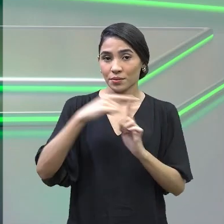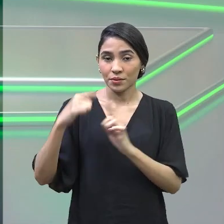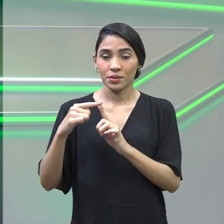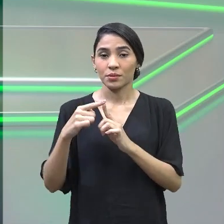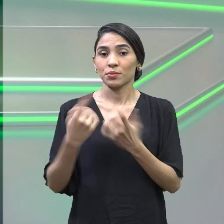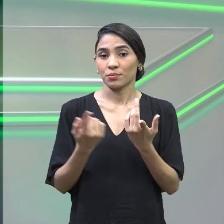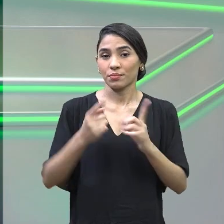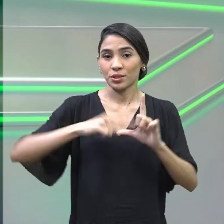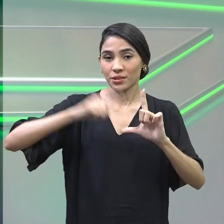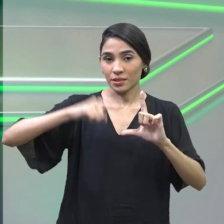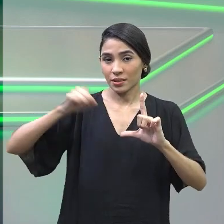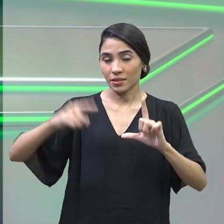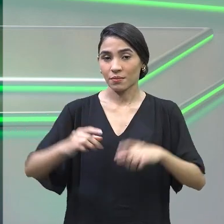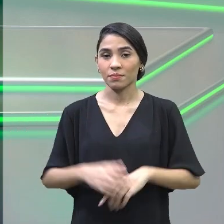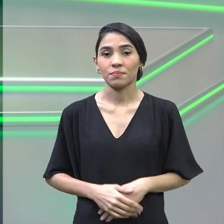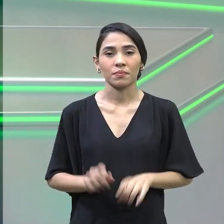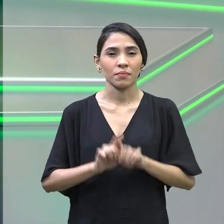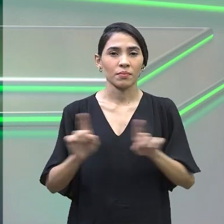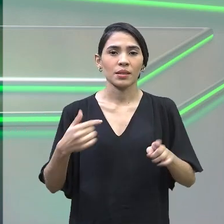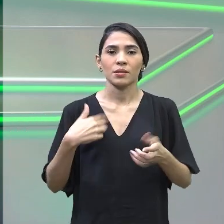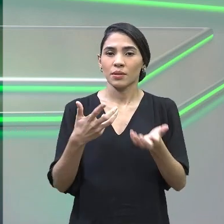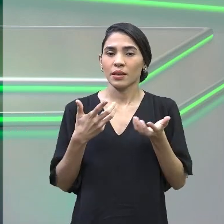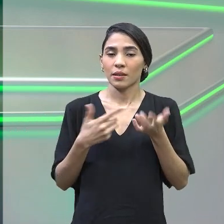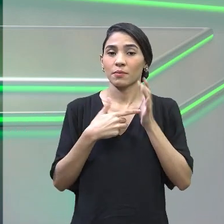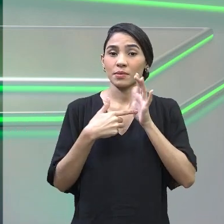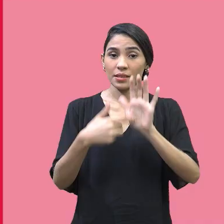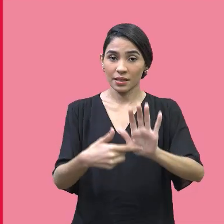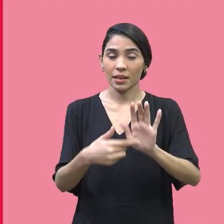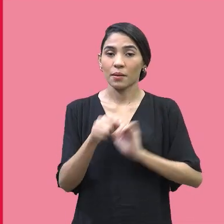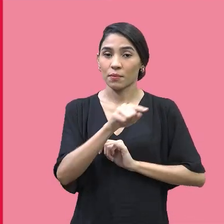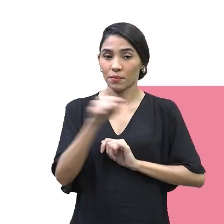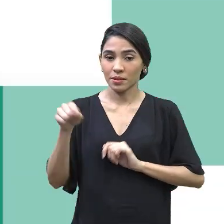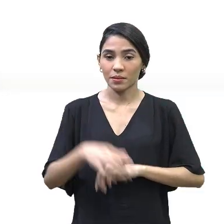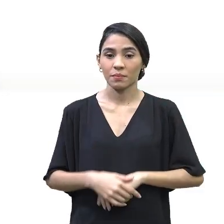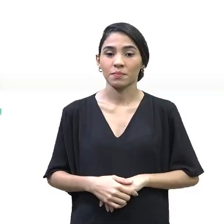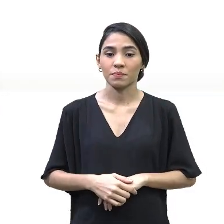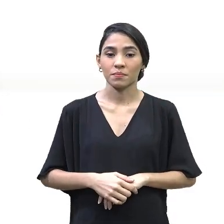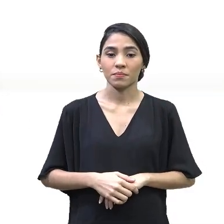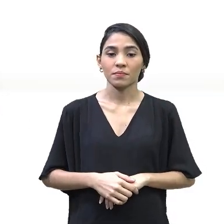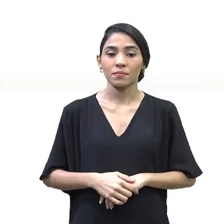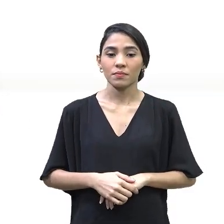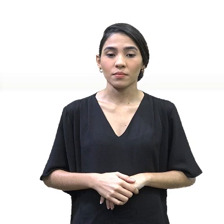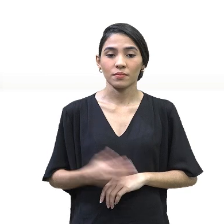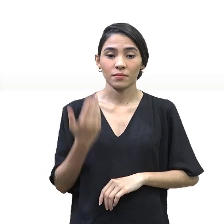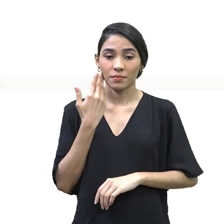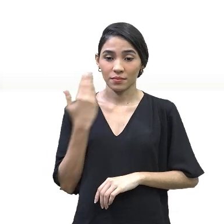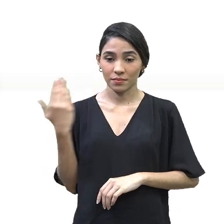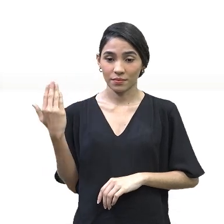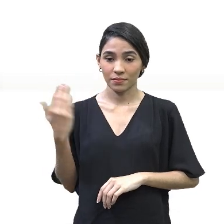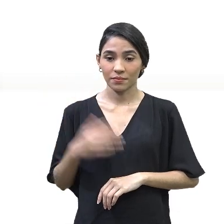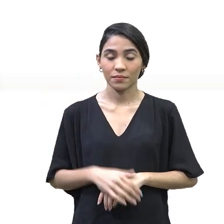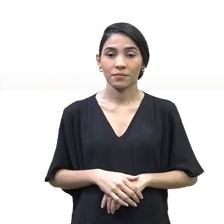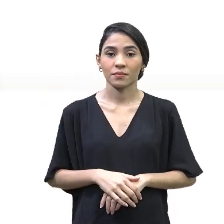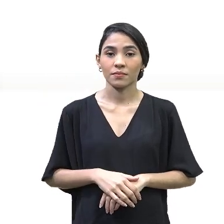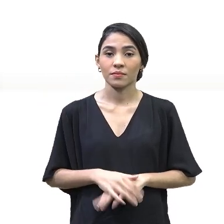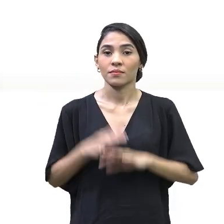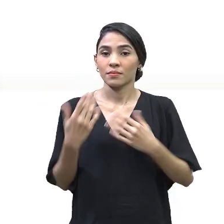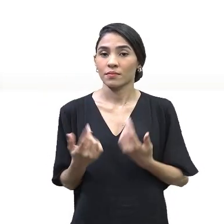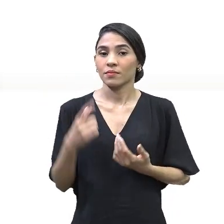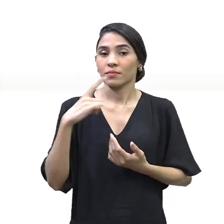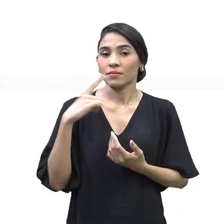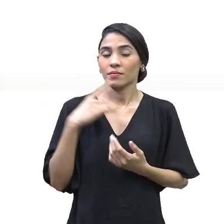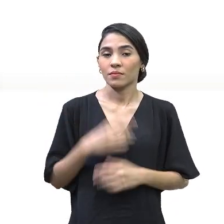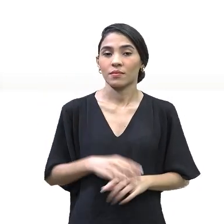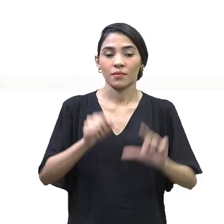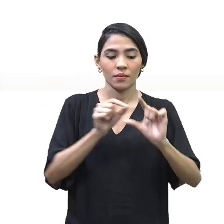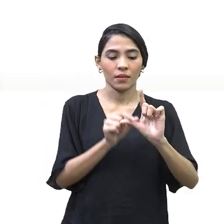Não é isso? Mas eu gostaria de apresentar agora para vocês o gráfico animado. Aqui nós temos gráfico